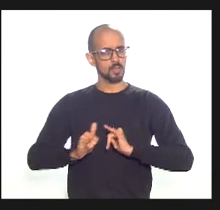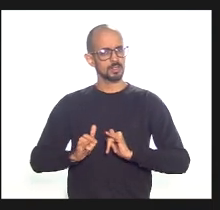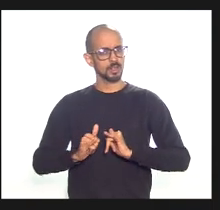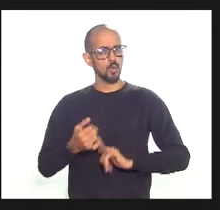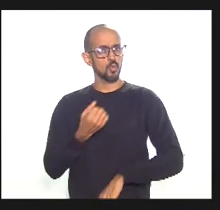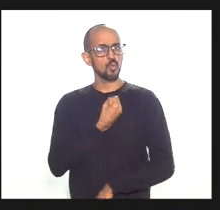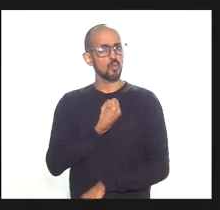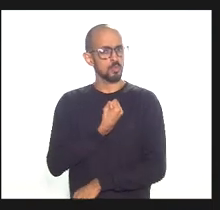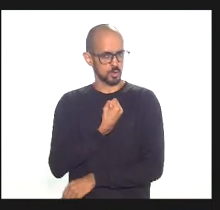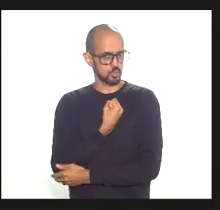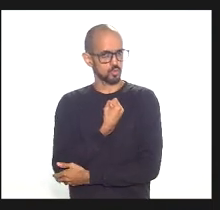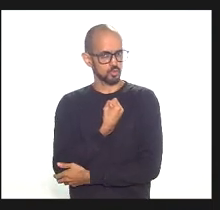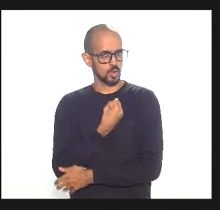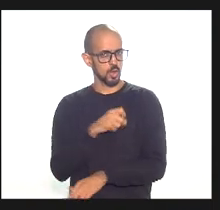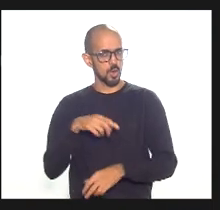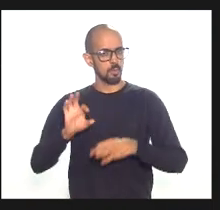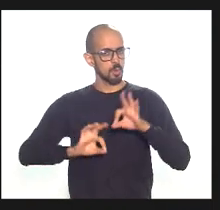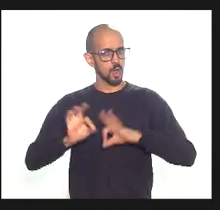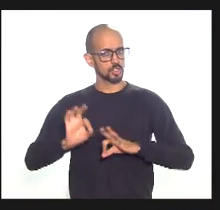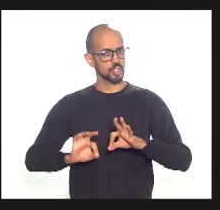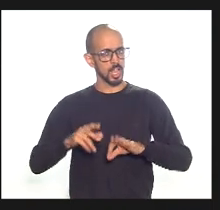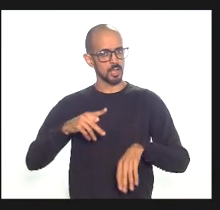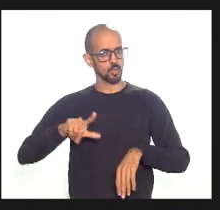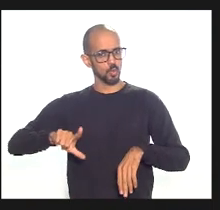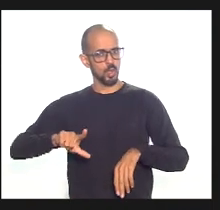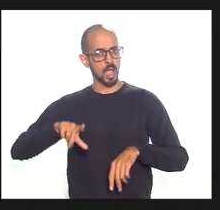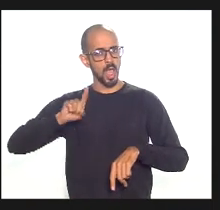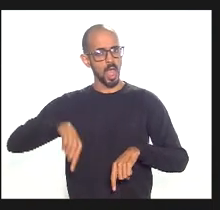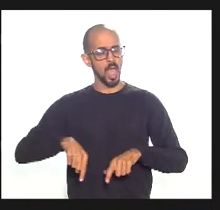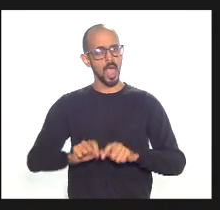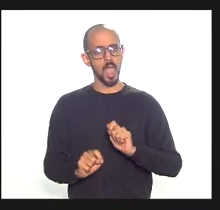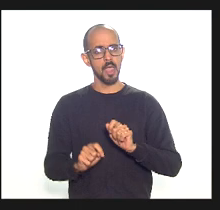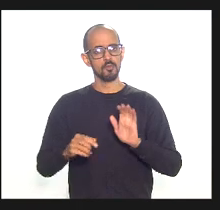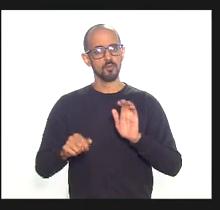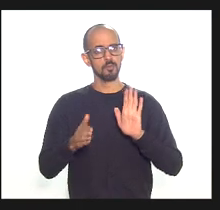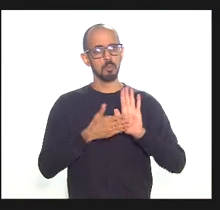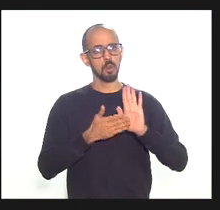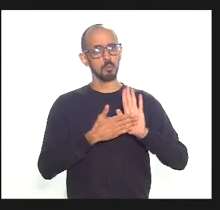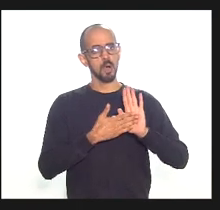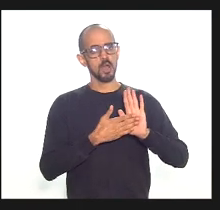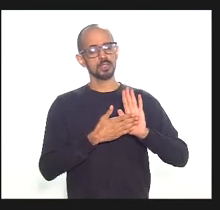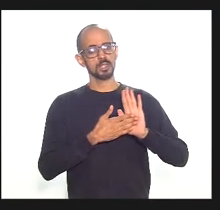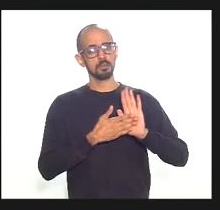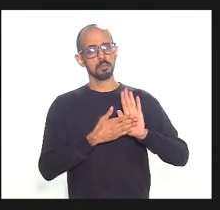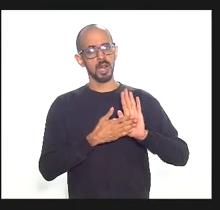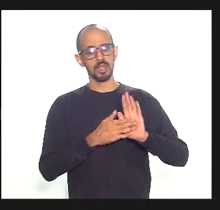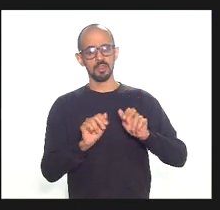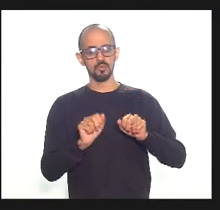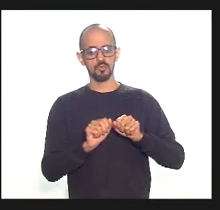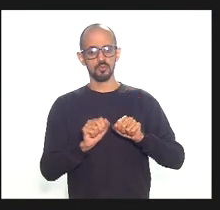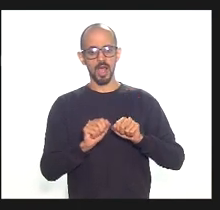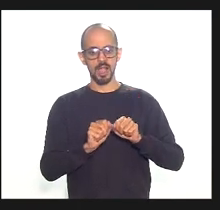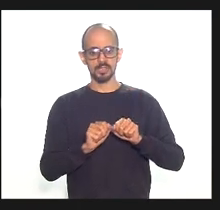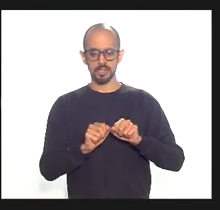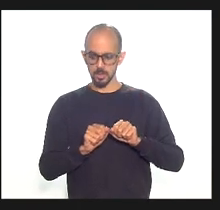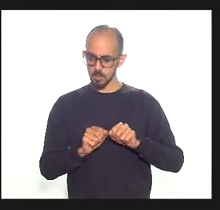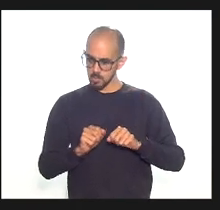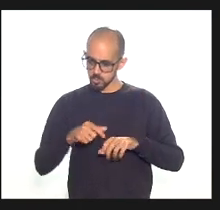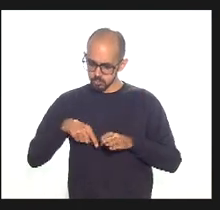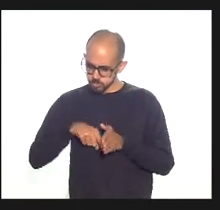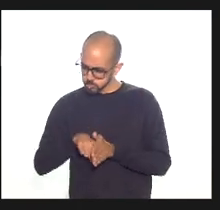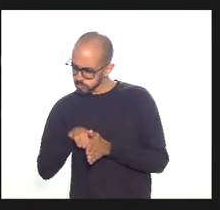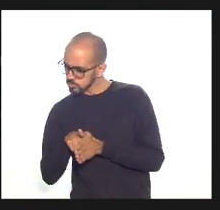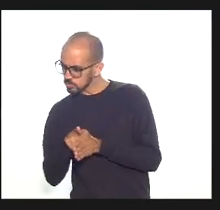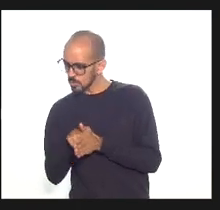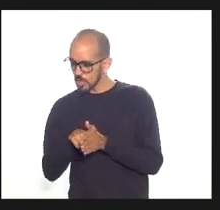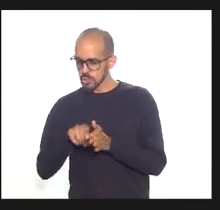propondo, né? O projeto está propondo que exista um levantamento de dados para